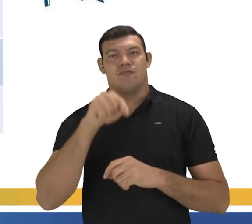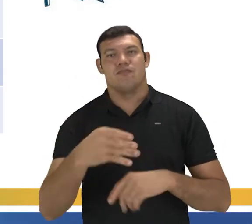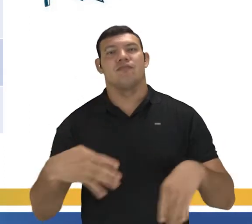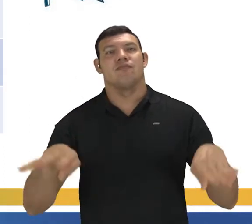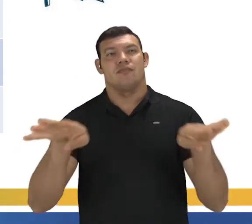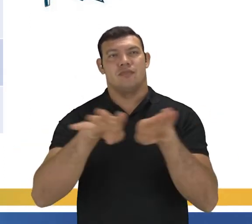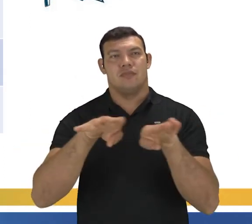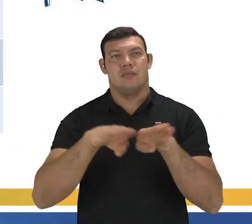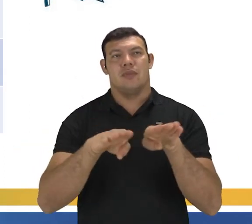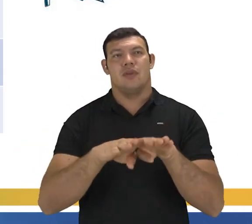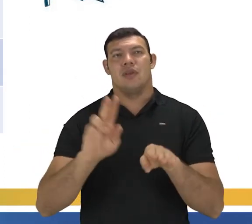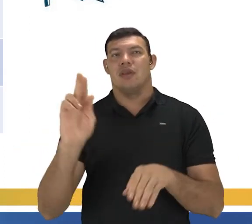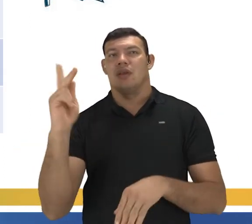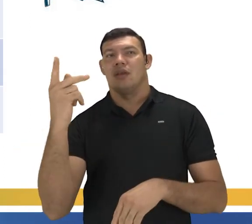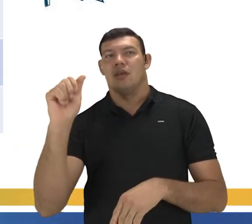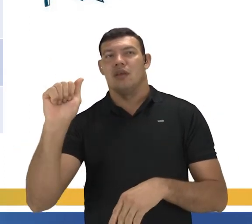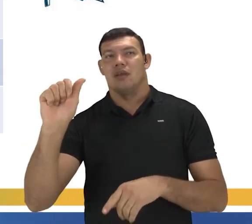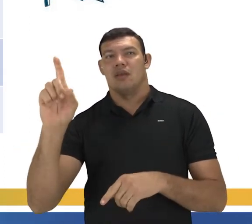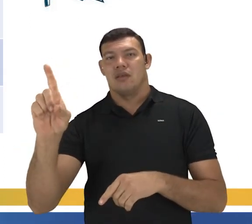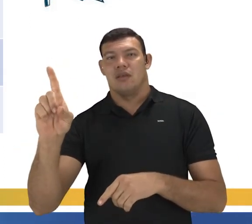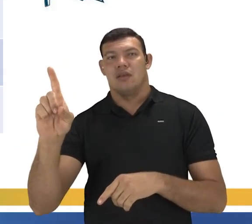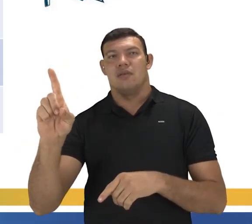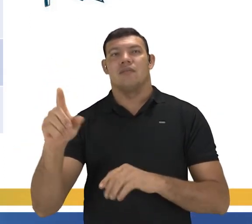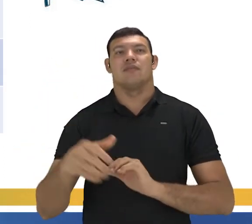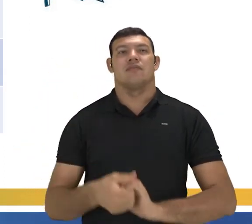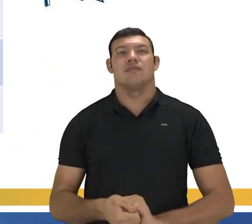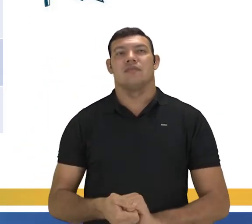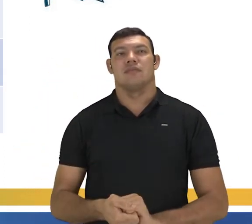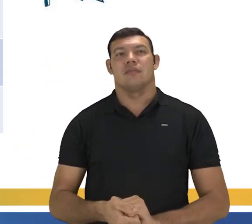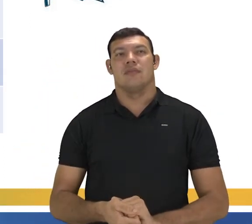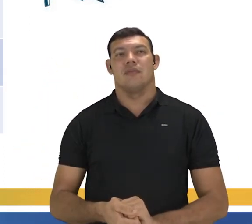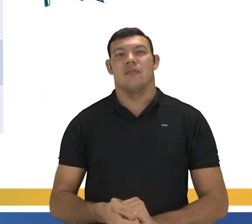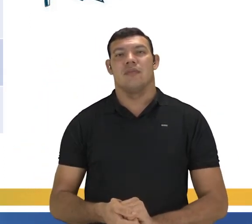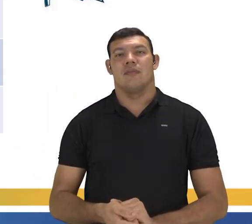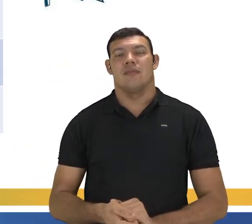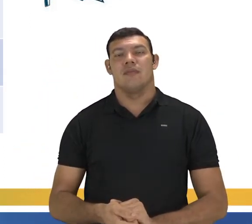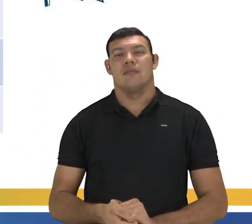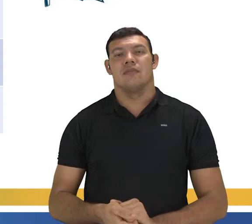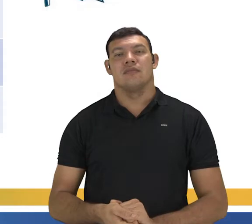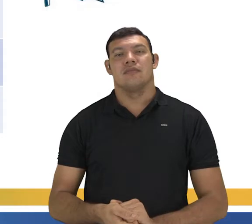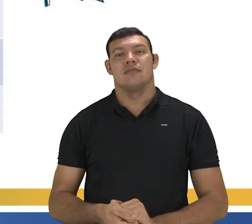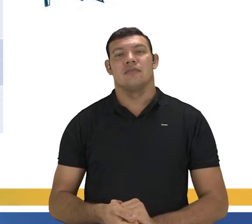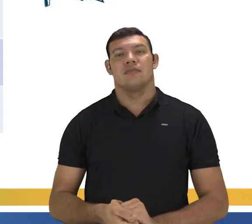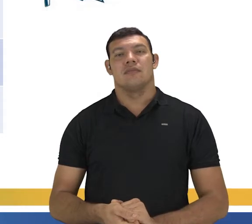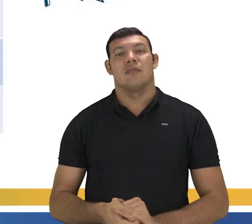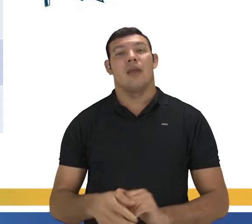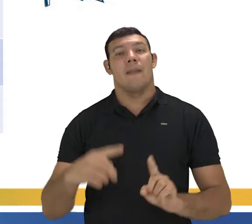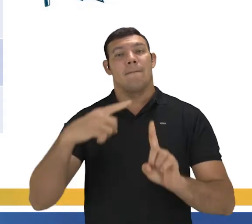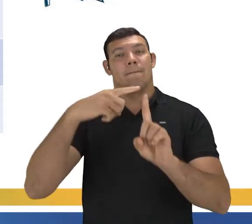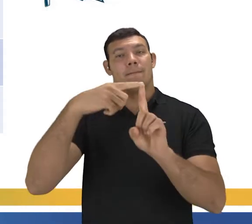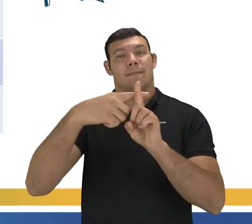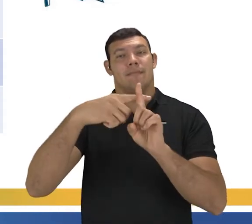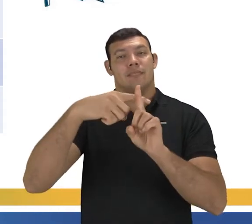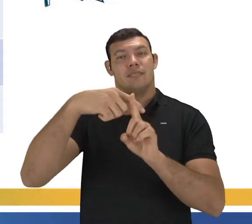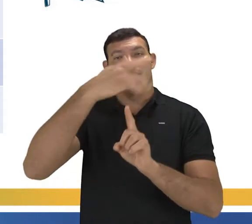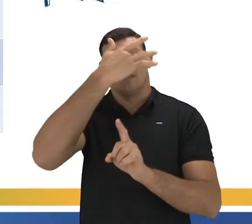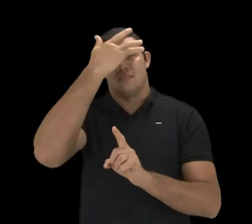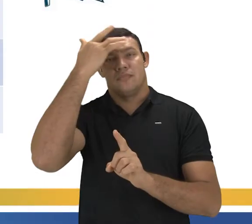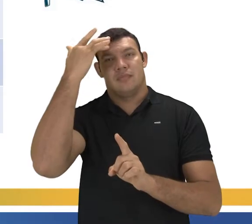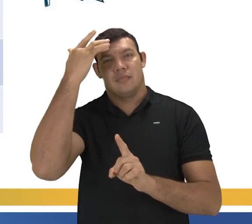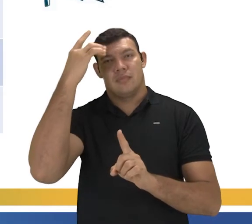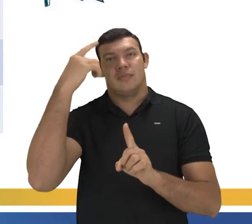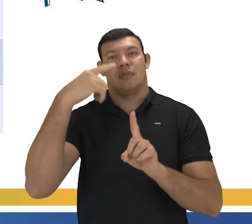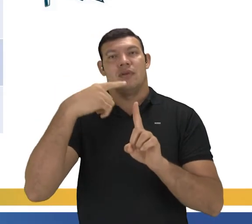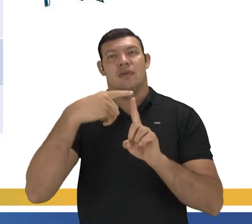formadas pelo verbo auxiliar reze nós começamos com o auxiliar agora seguido do sujeito mas o meu principal